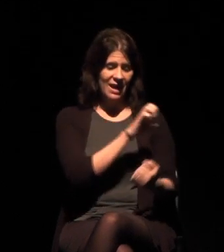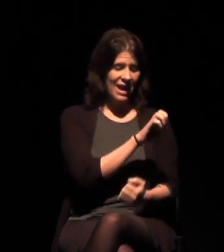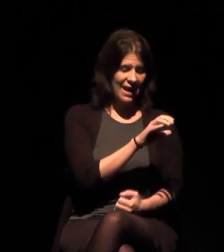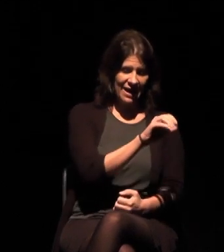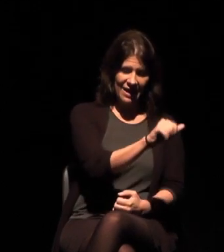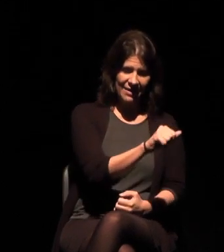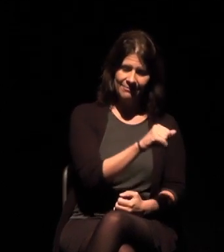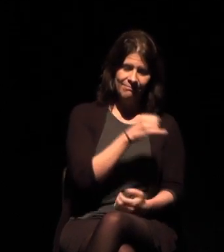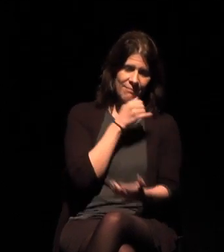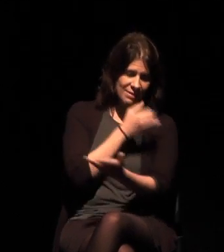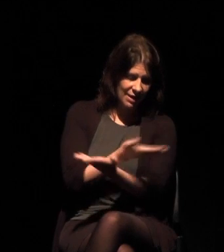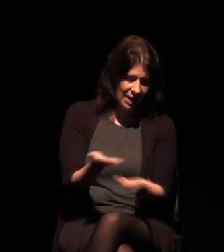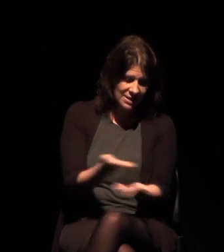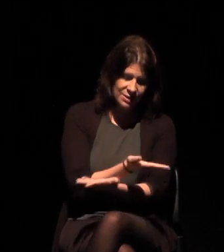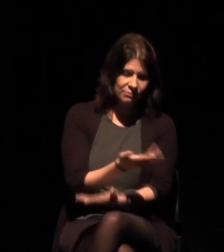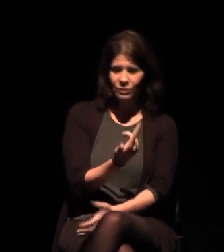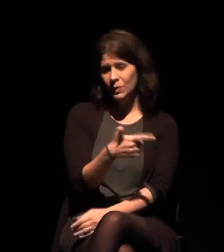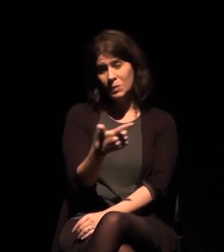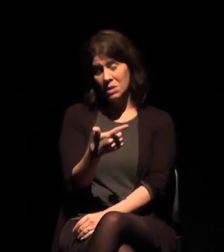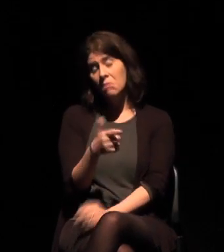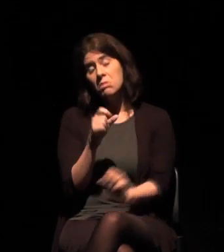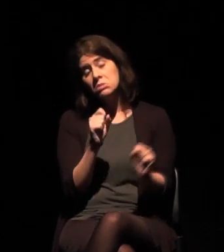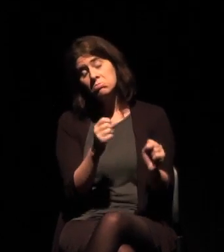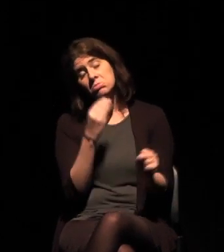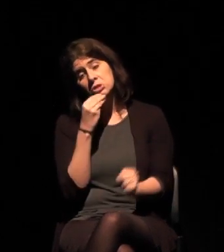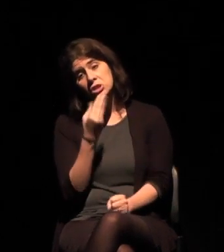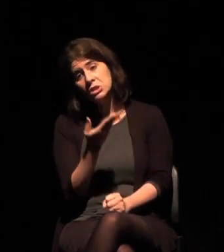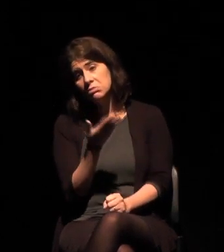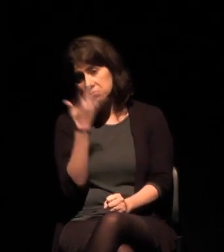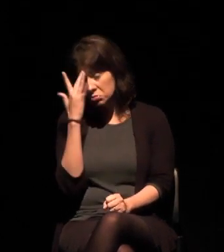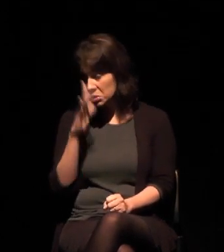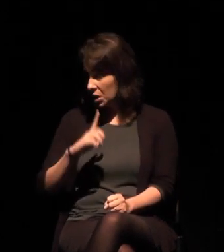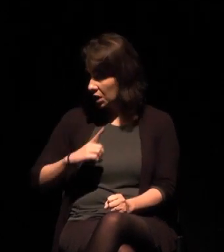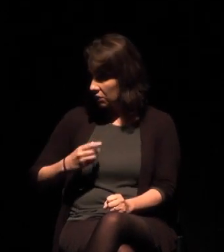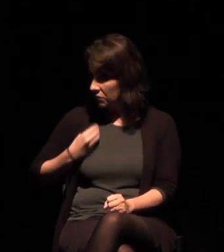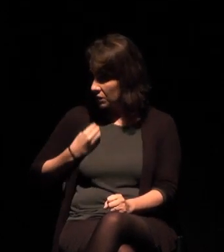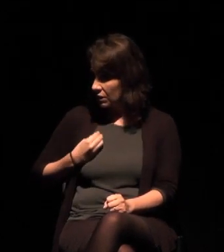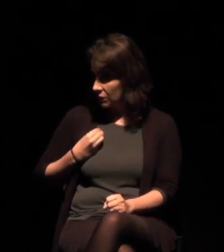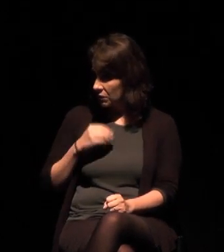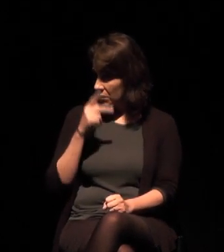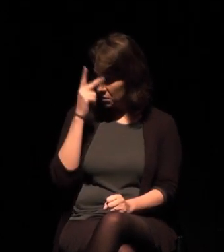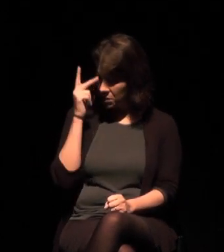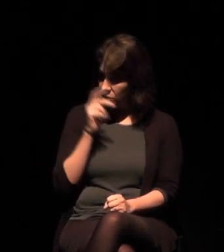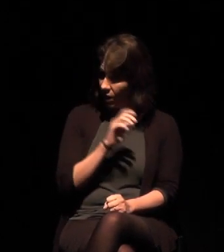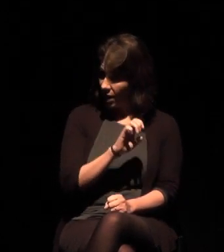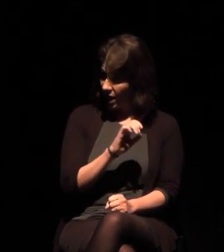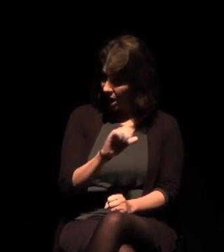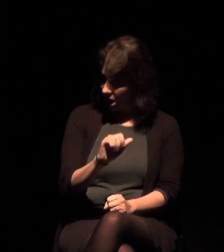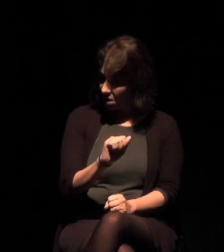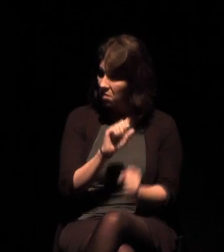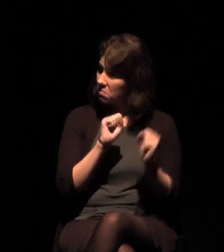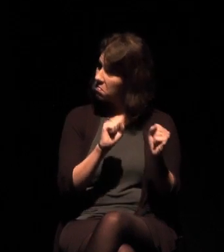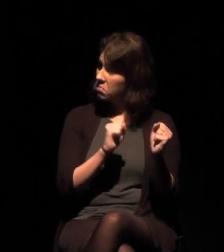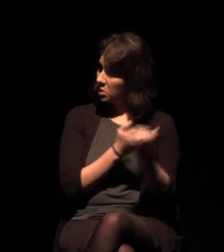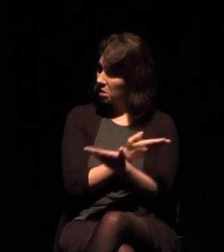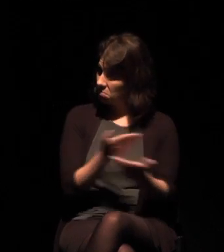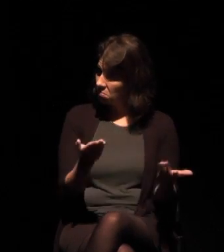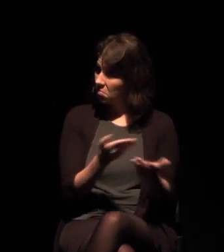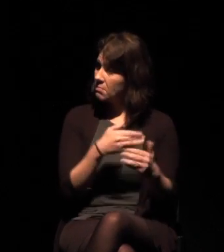tão produtiva quanto seria o caso não sei se alguém daqui ataque que poderia interagir com a gente mais mas